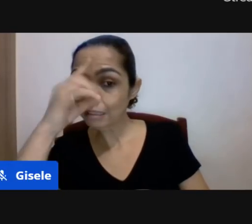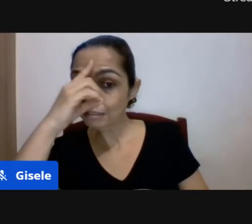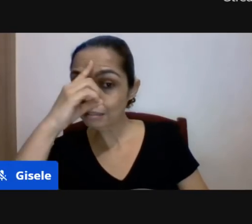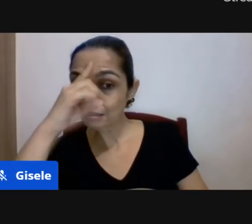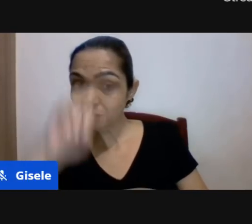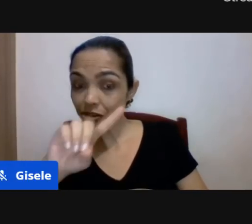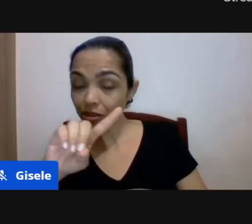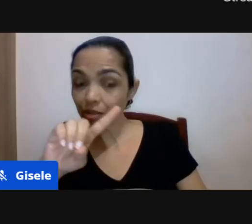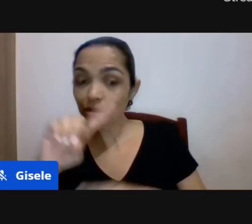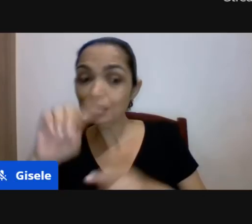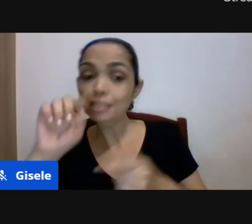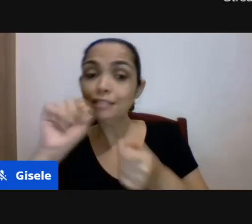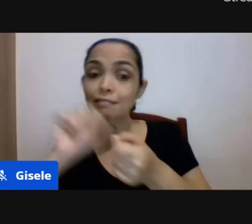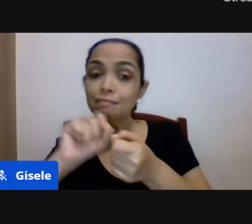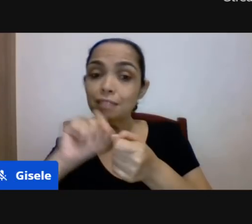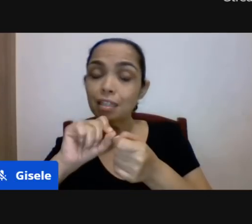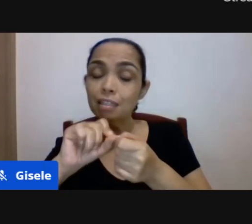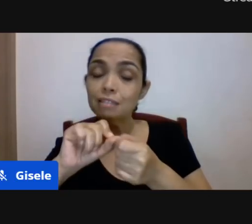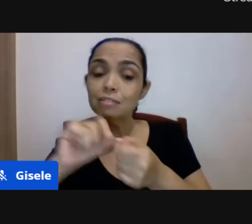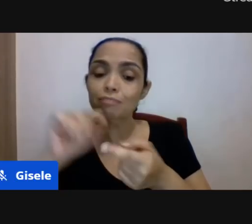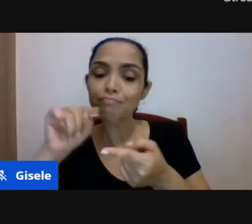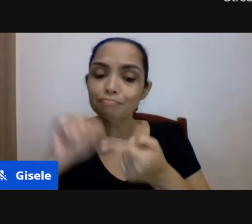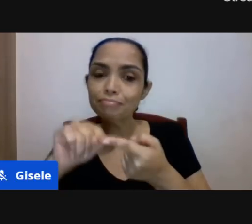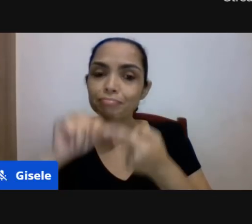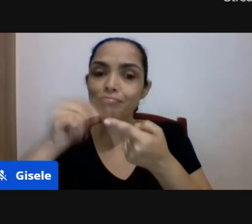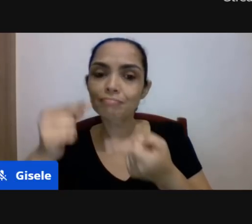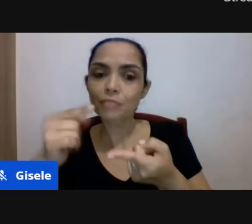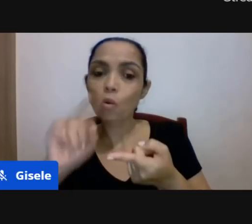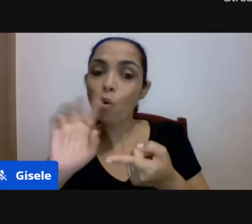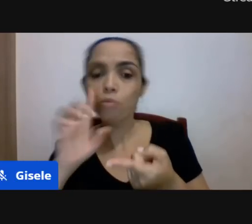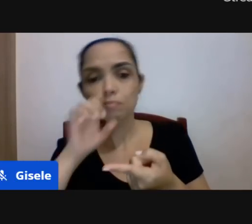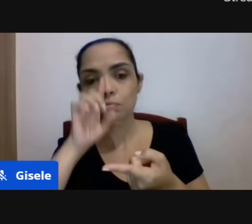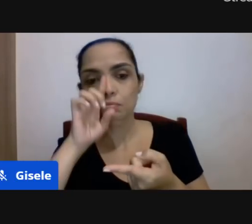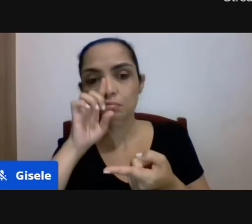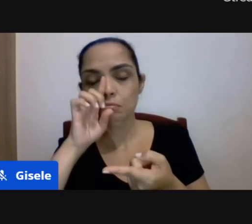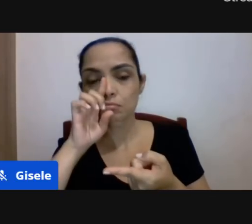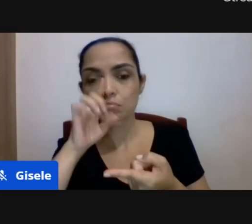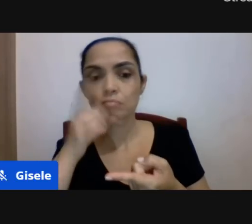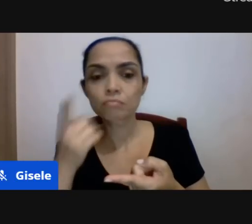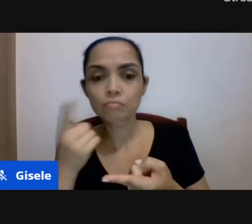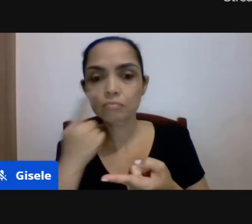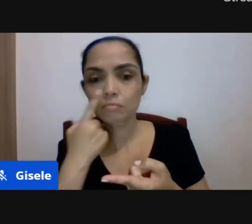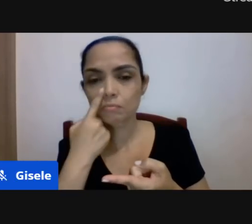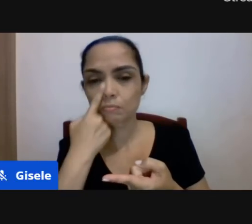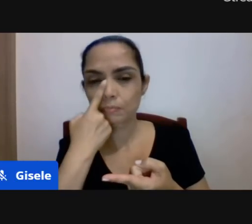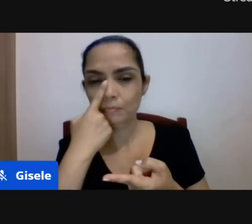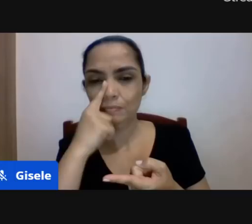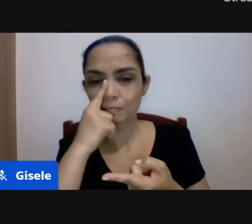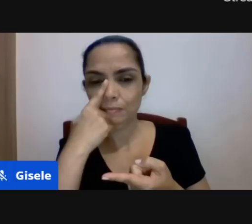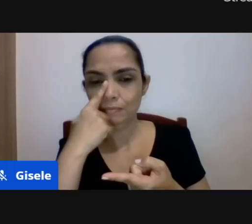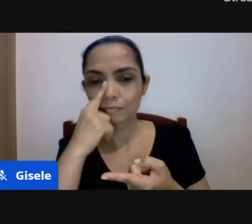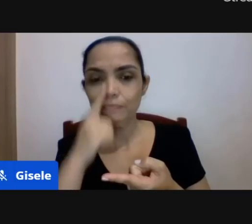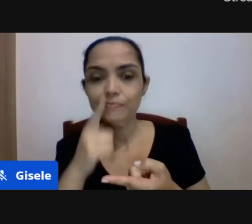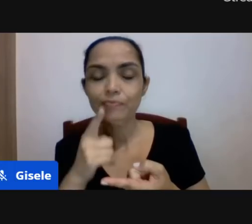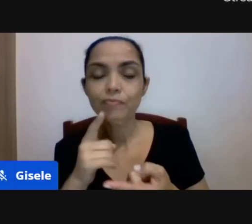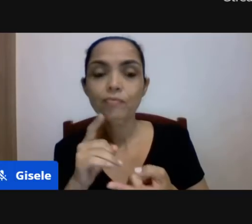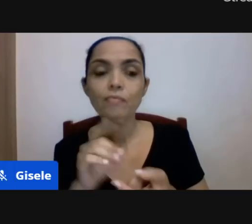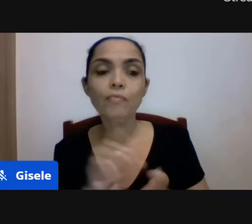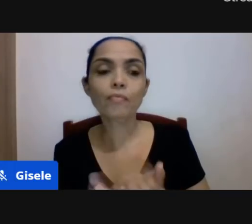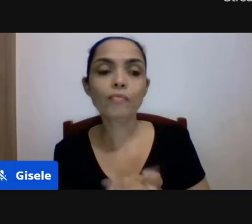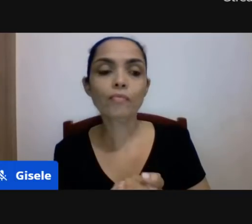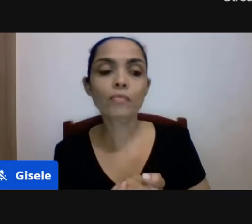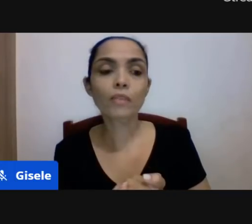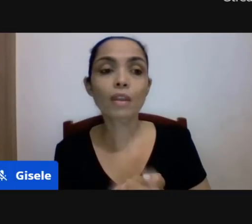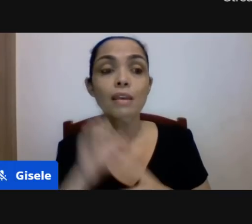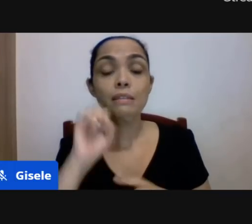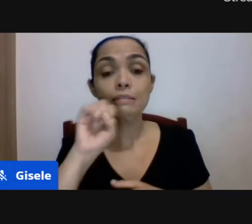do teste, porque como ela não tem sintomas, esse isolamento de 10 dias tem que ser a partir da data do teste. Aí vamos supor que a criança não